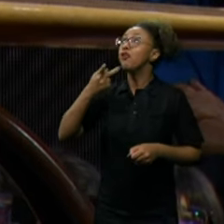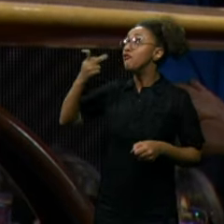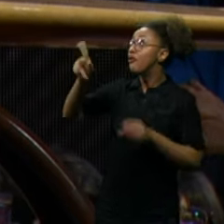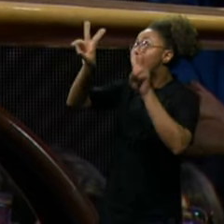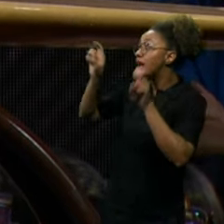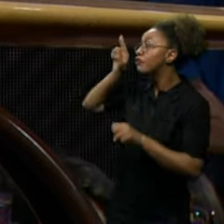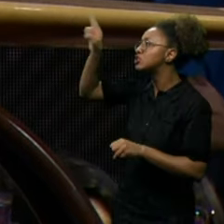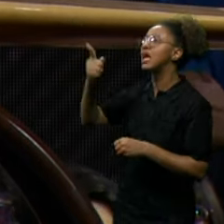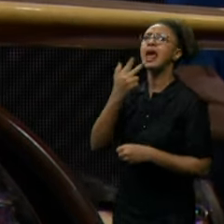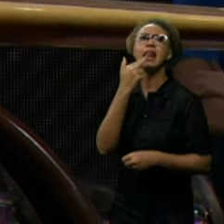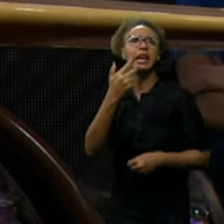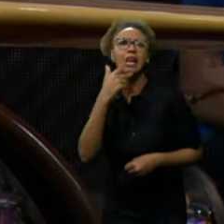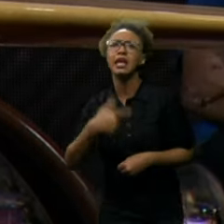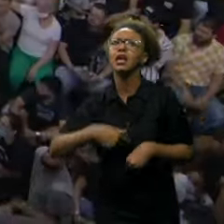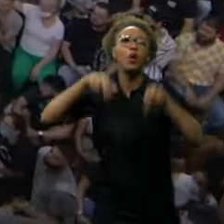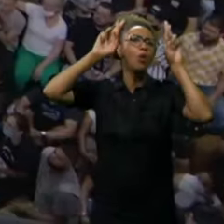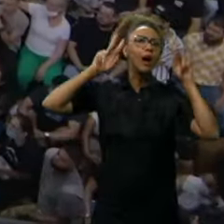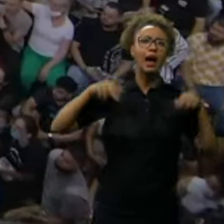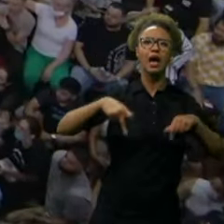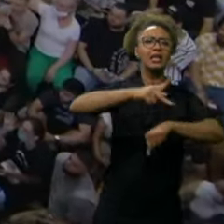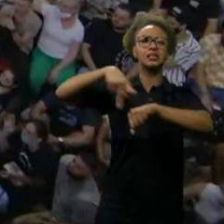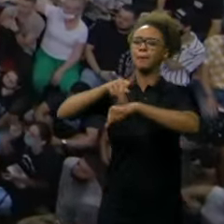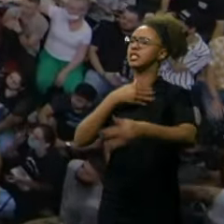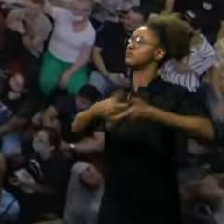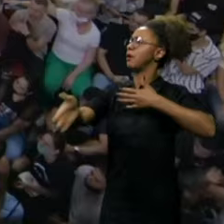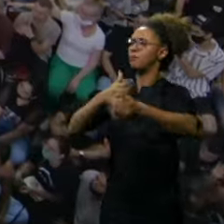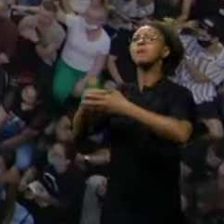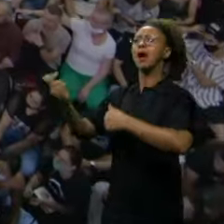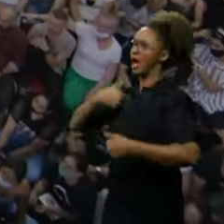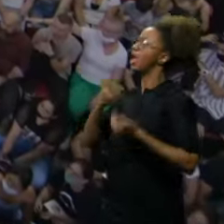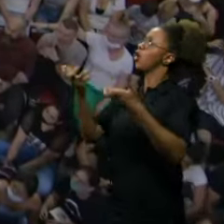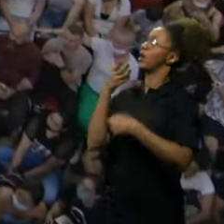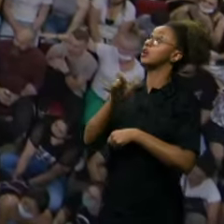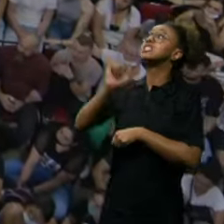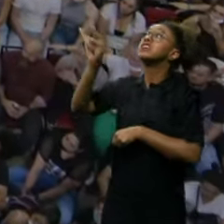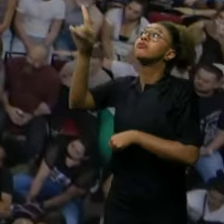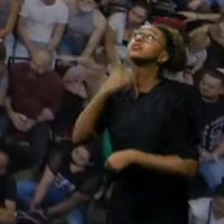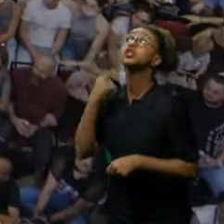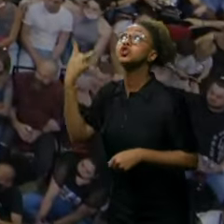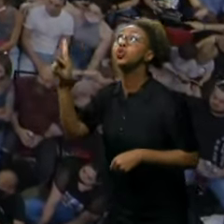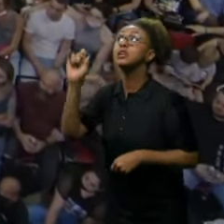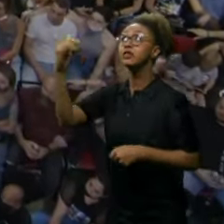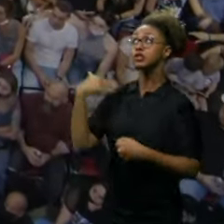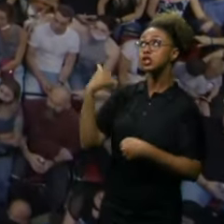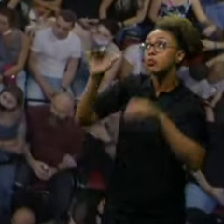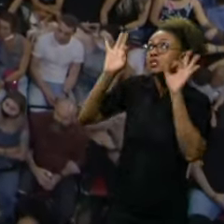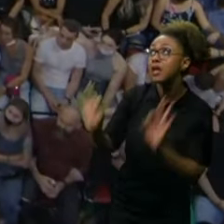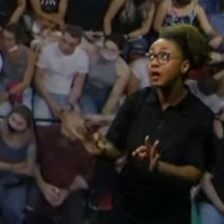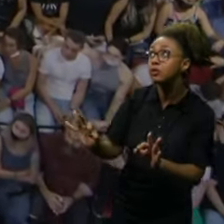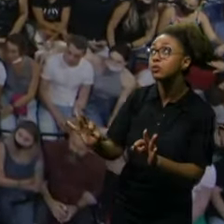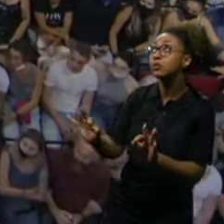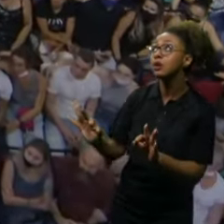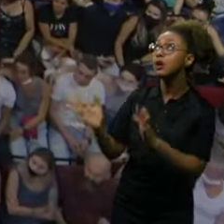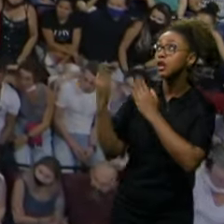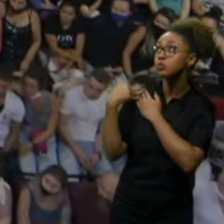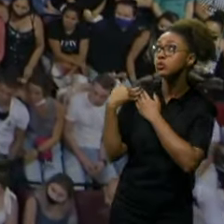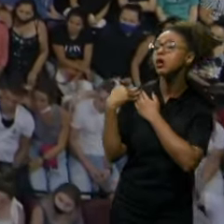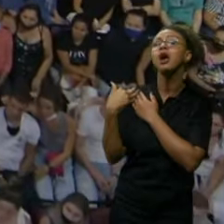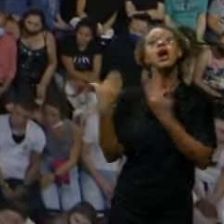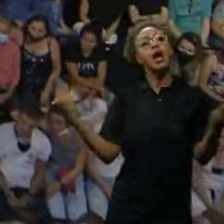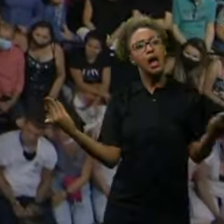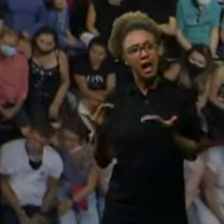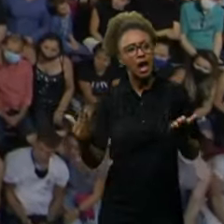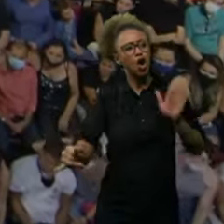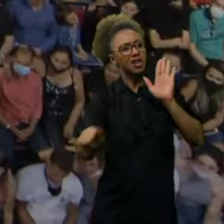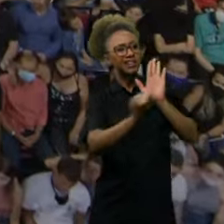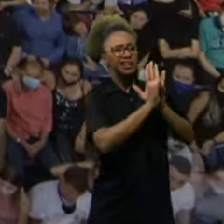teu nome Independente de língua raça ou nação se a sem o senhor quiser esse o senhor me chamou para isso joga por